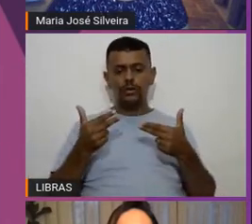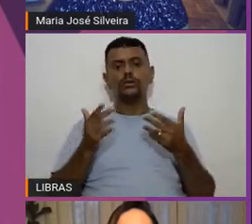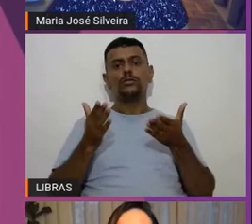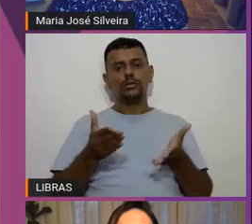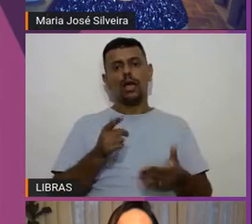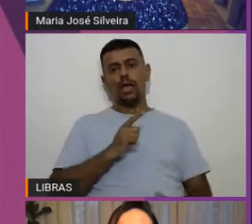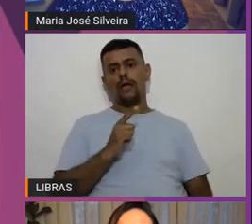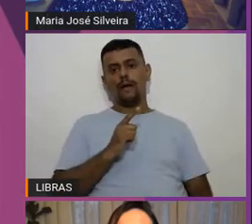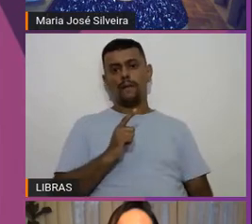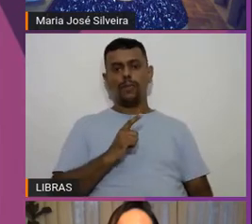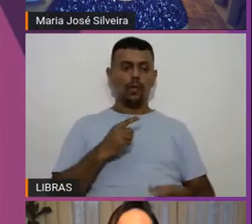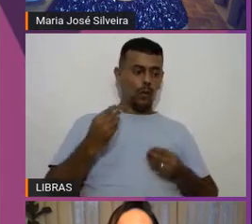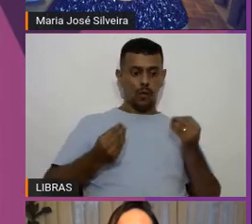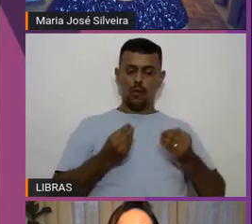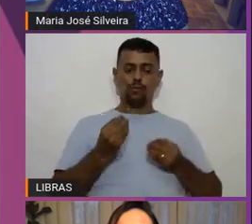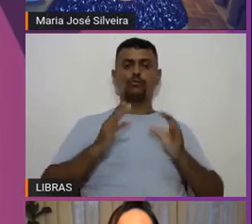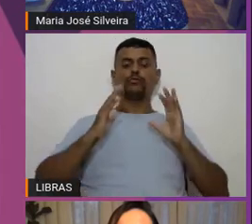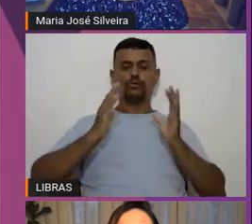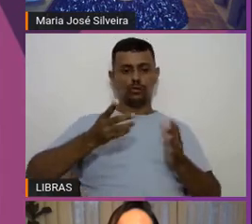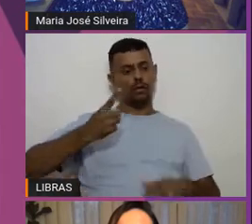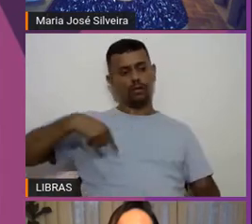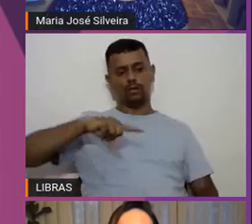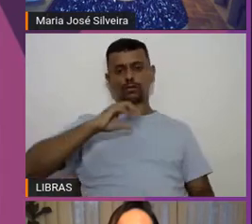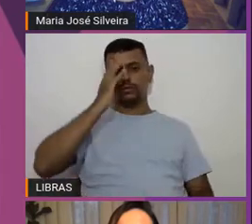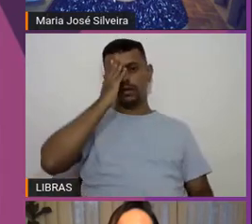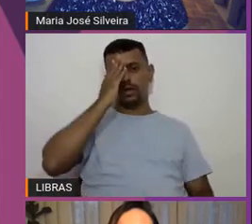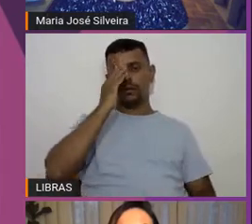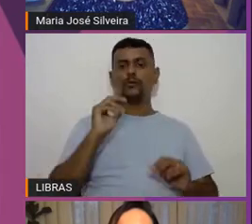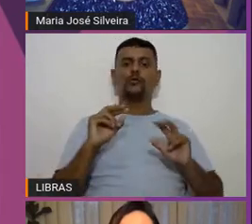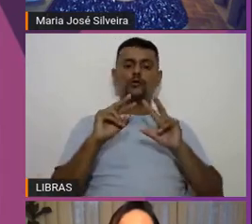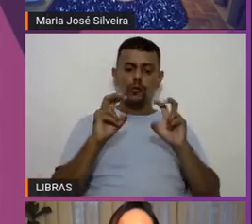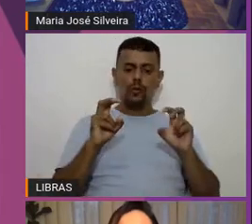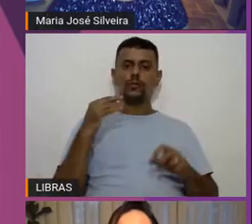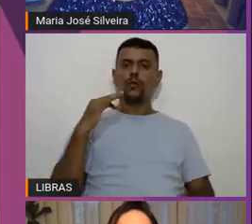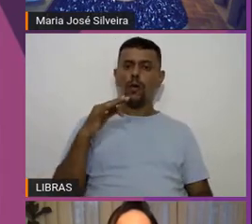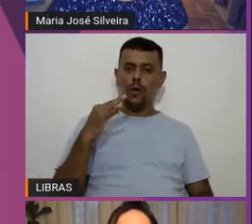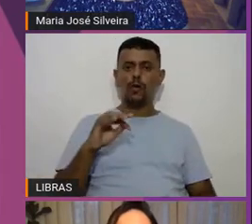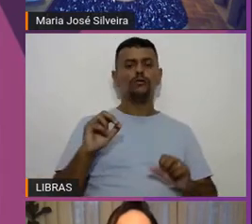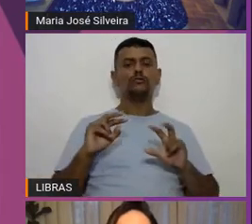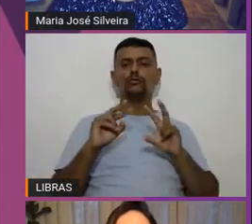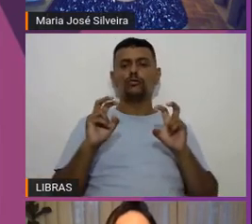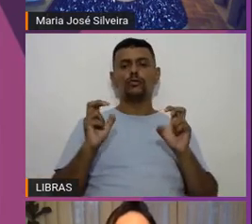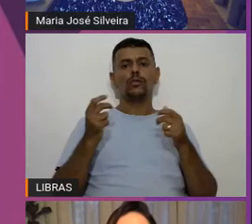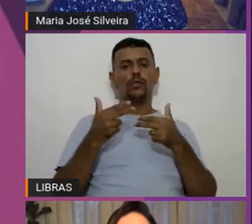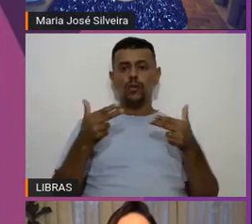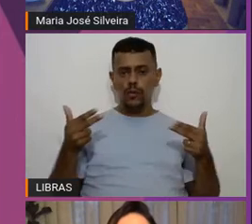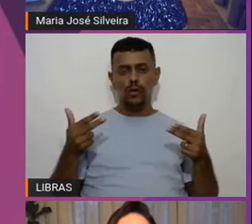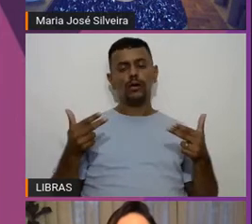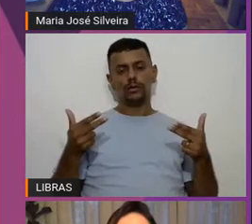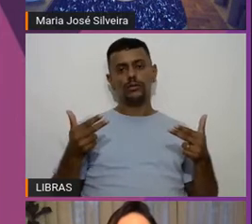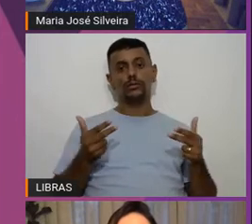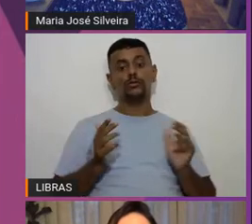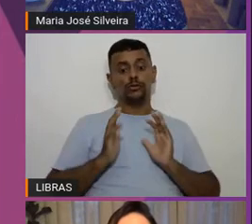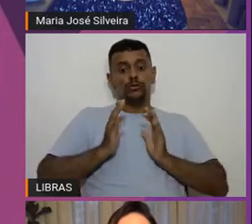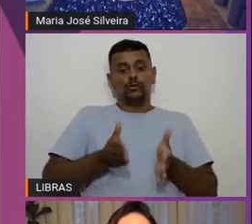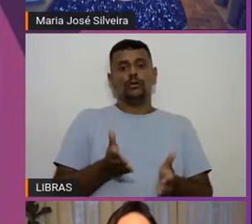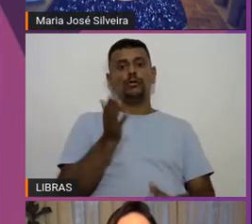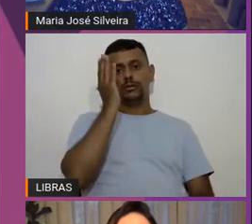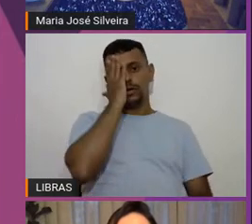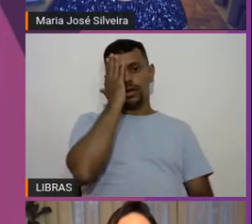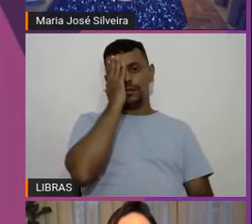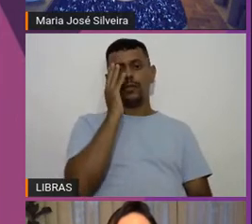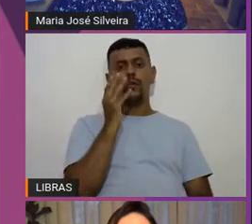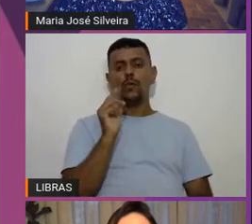ali o caminho essa essa dor então tem realmente assim eu sinto né É É de de